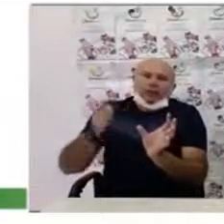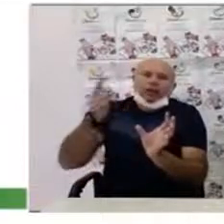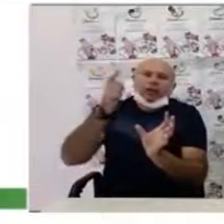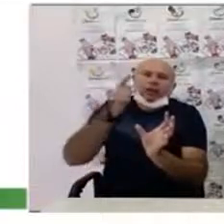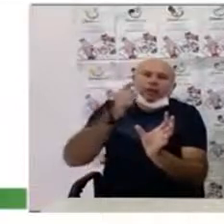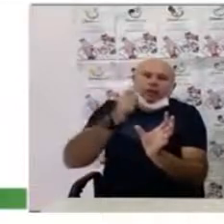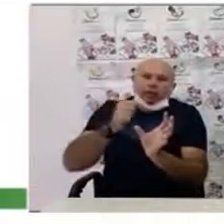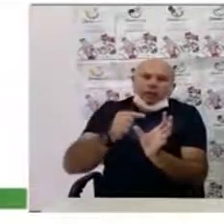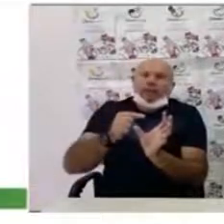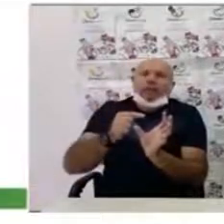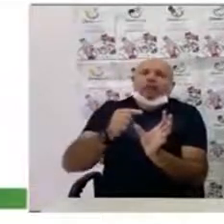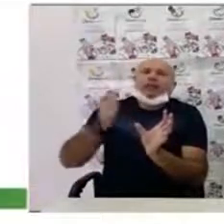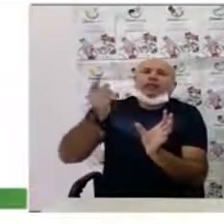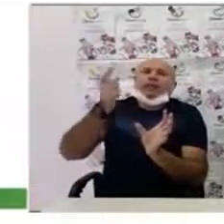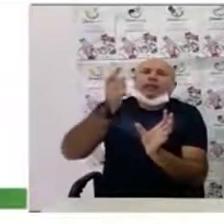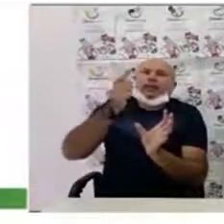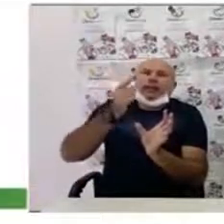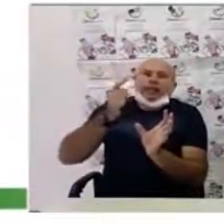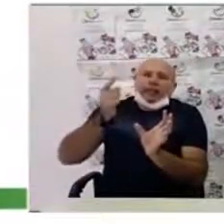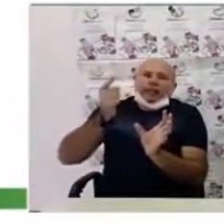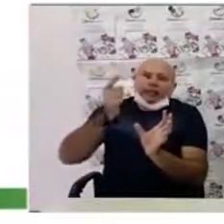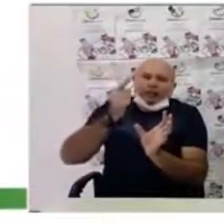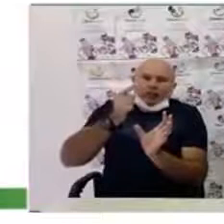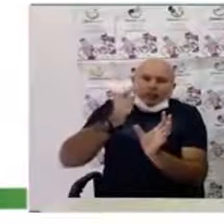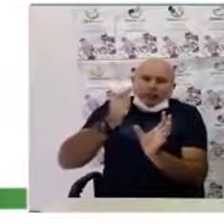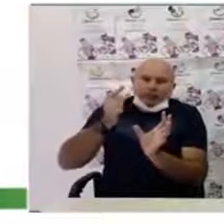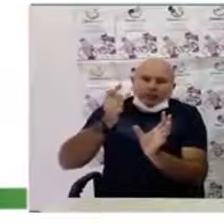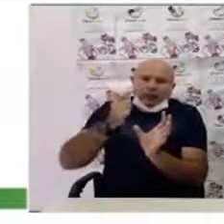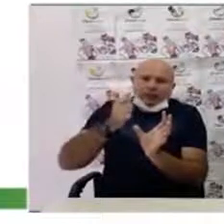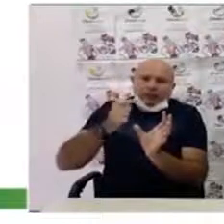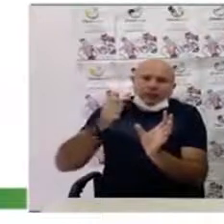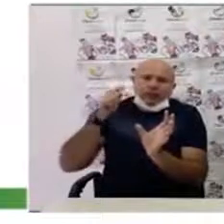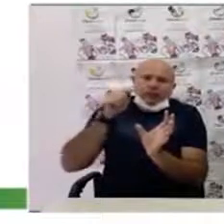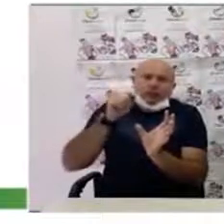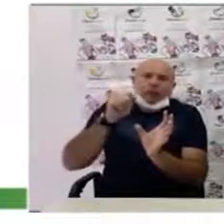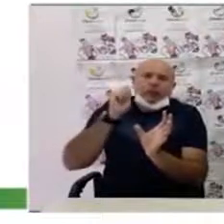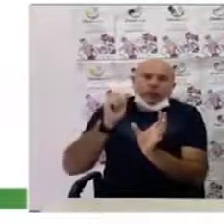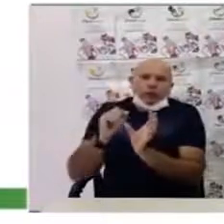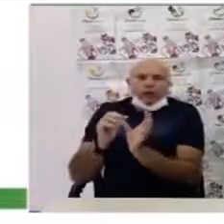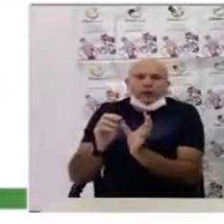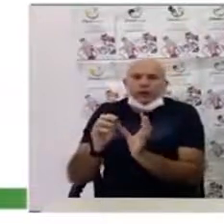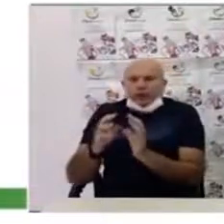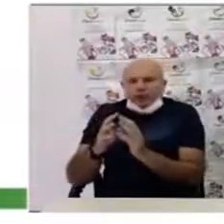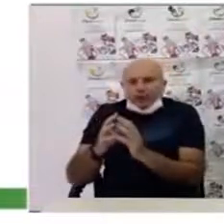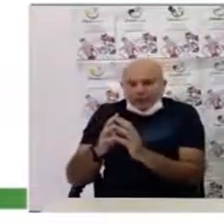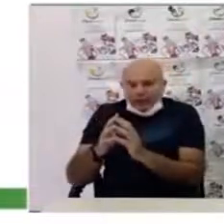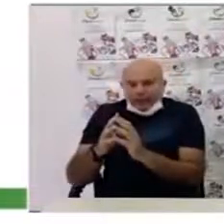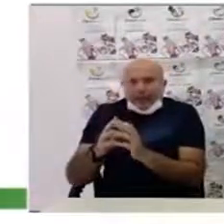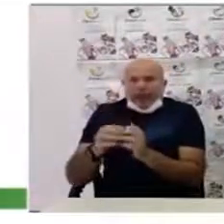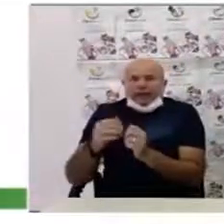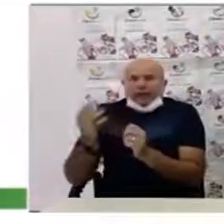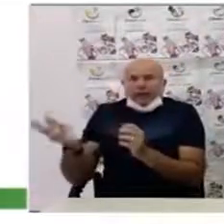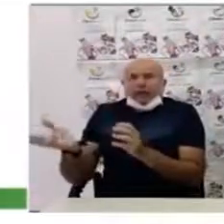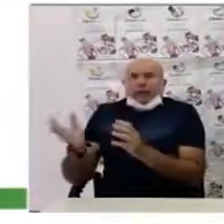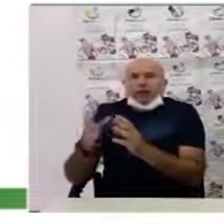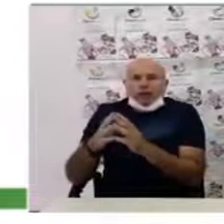ao redor do núcleo, e esse elétron não estaria perdendo energia, entrando em parafuso e chocando com o núcleo. O Rutherford não soube explicar.